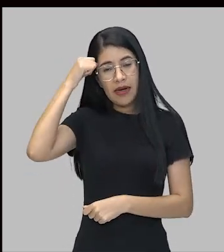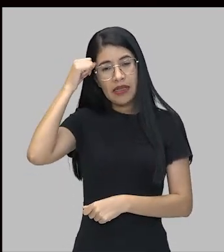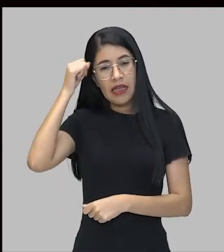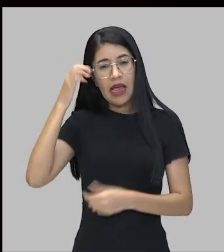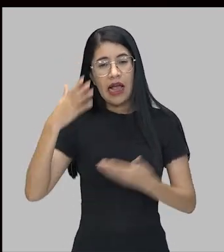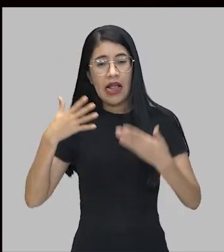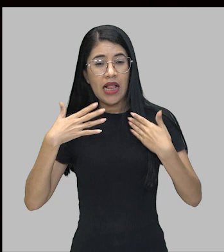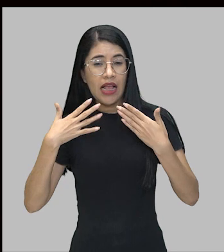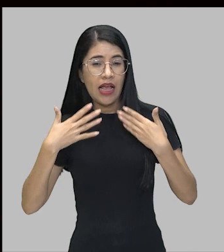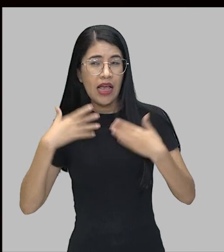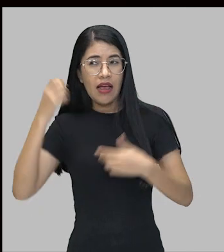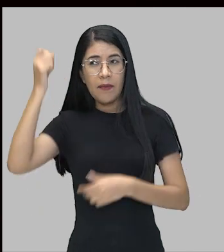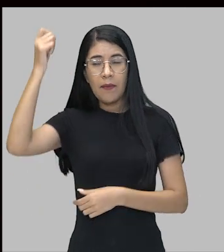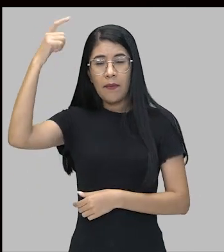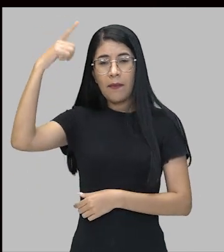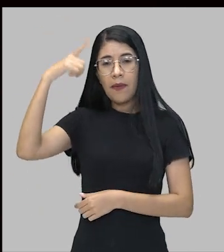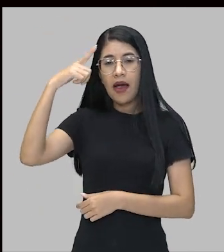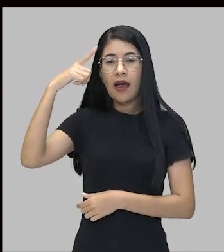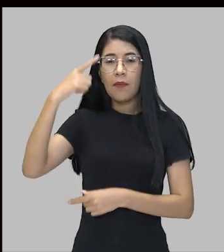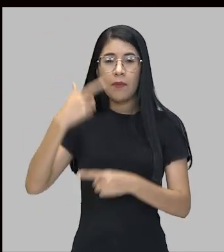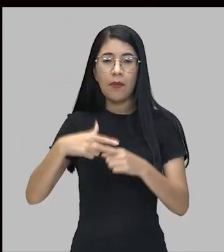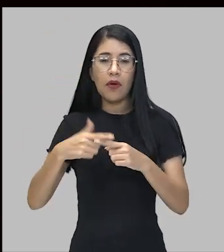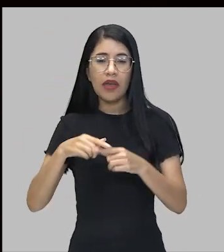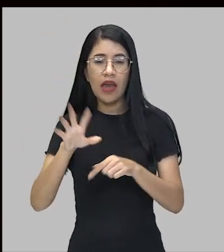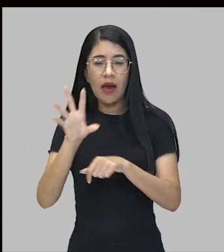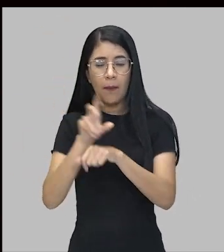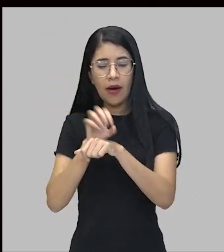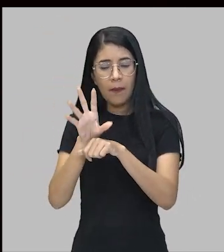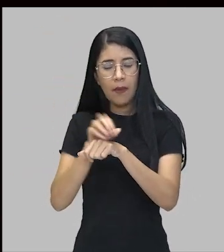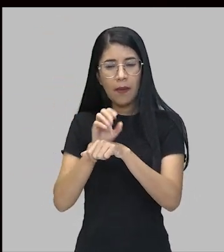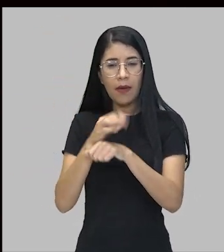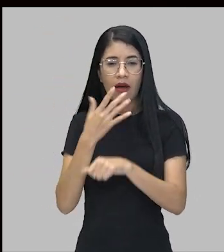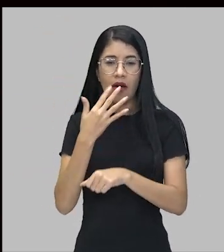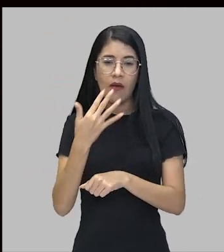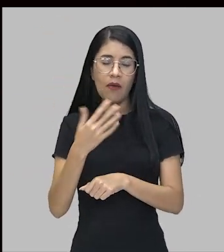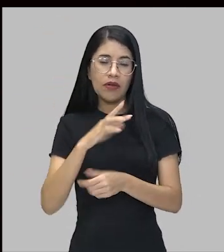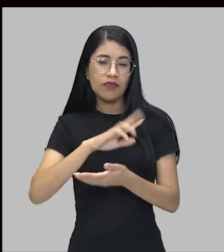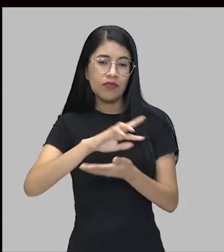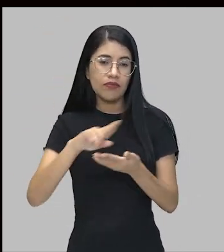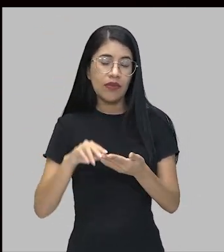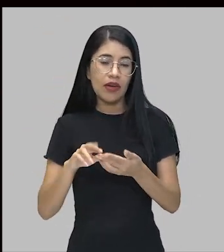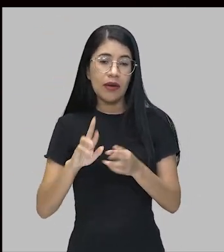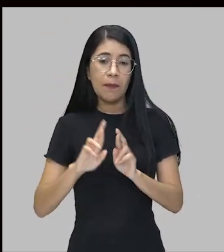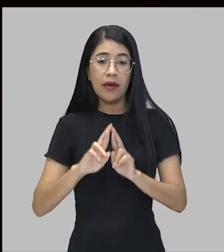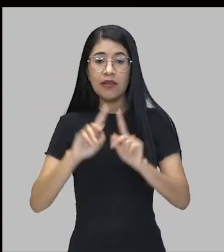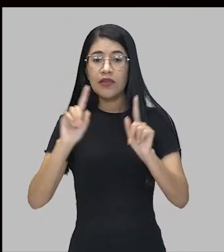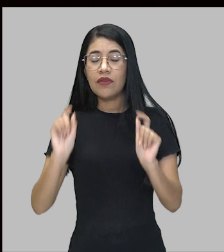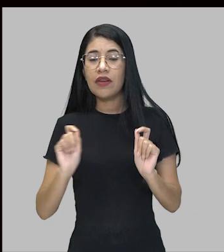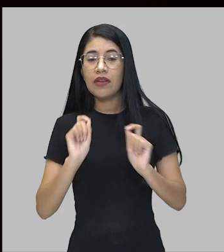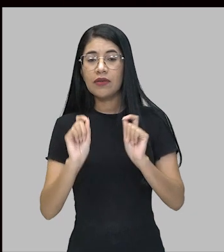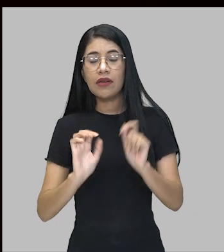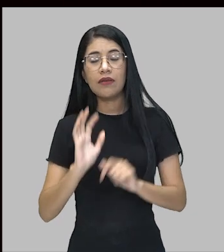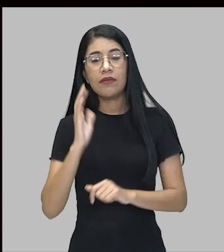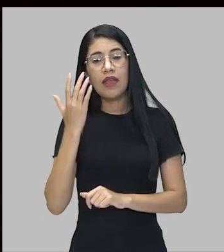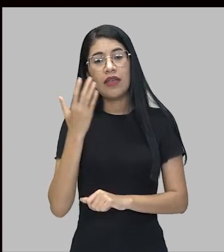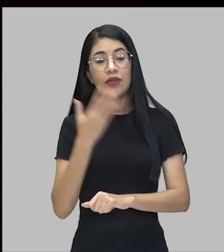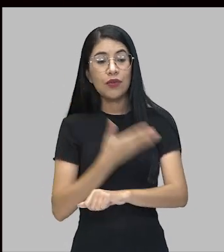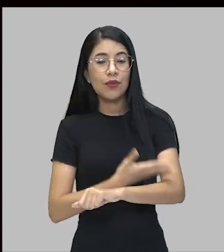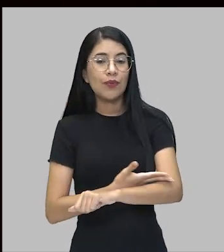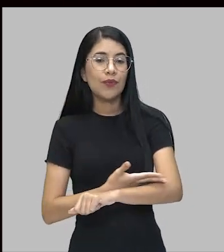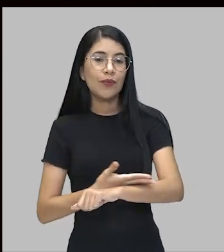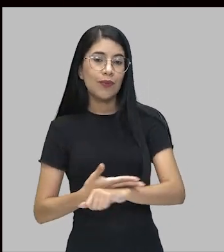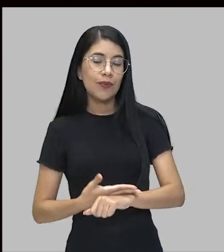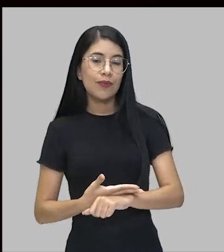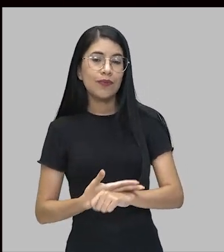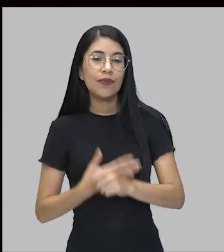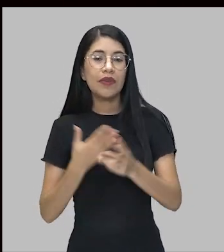sol, pois ela absorve todas as cores. Totalmente o oposto que acontece com uma cor branca.